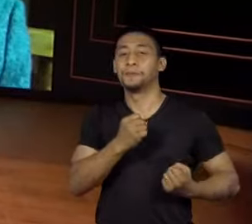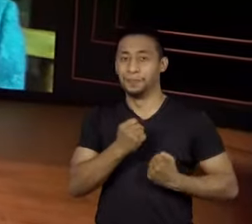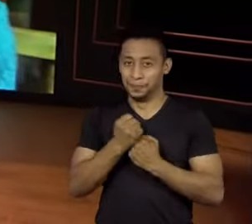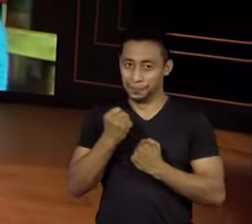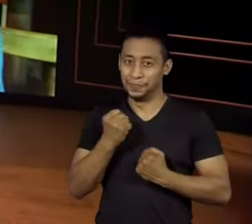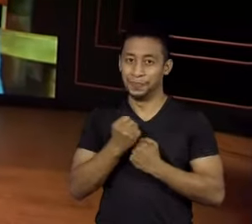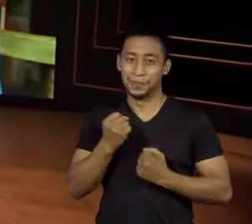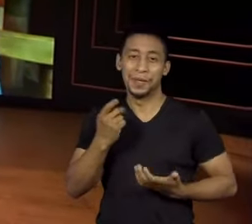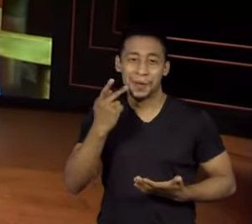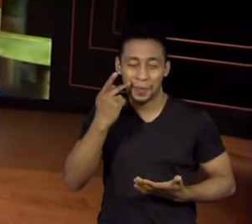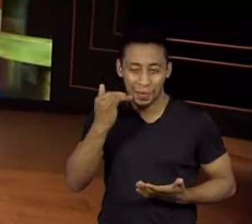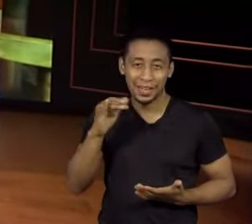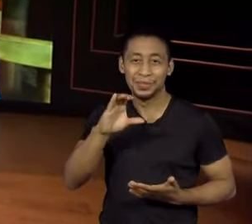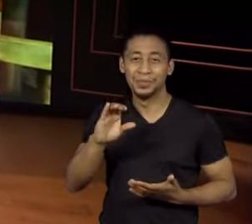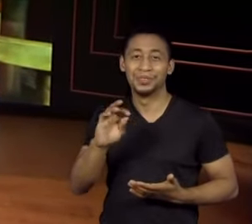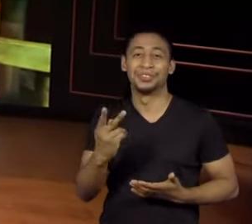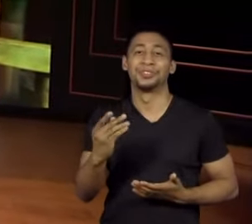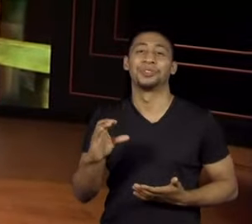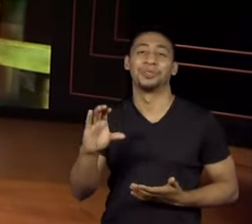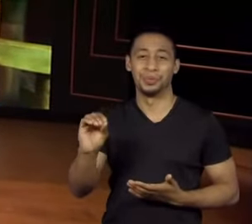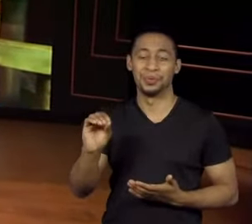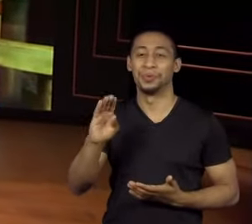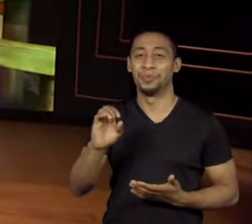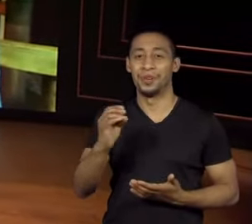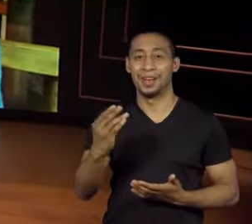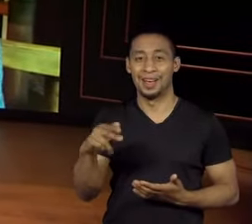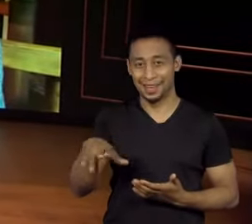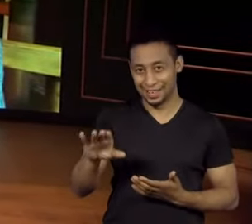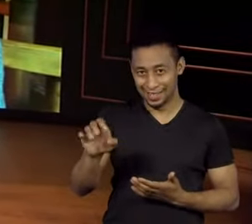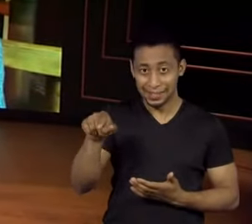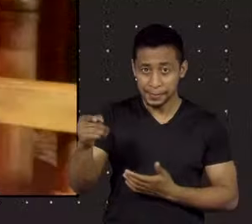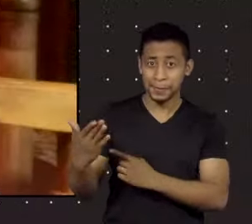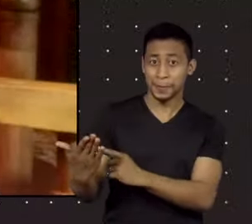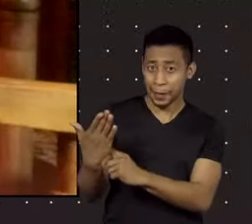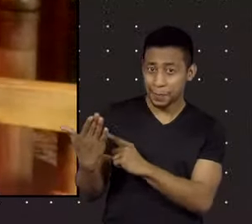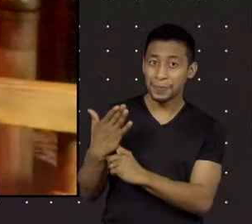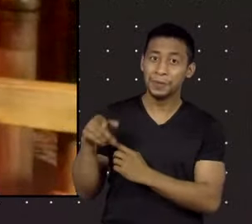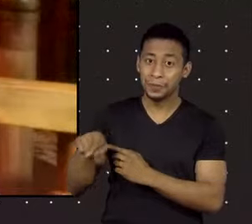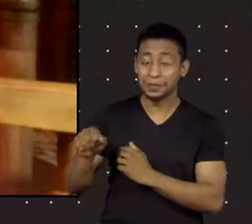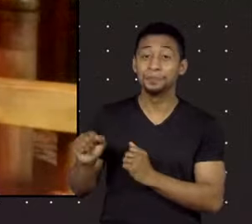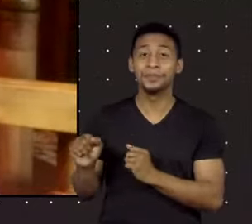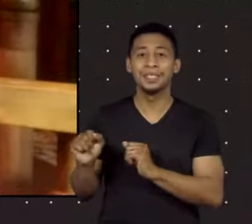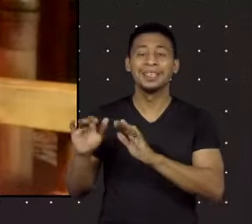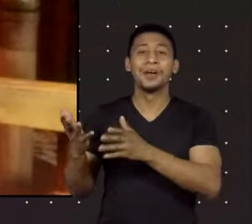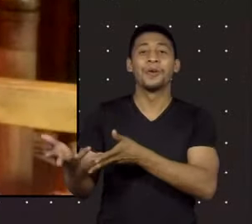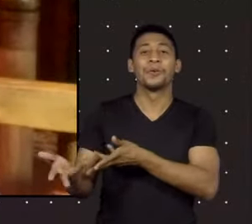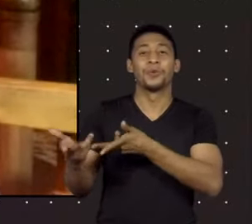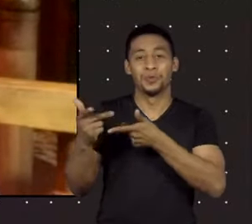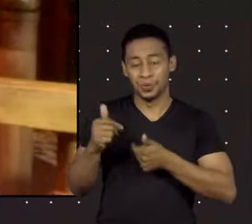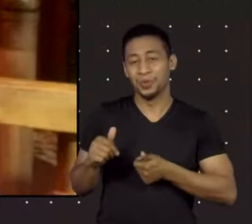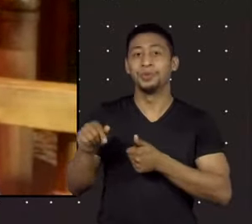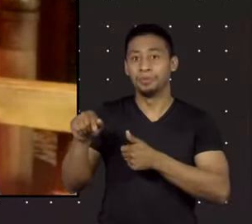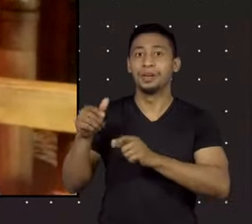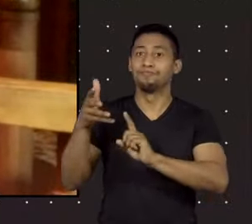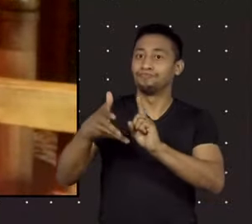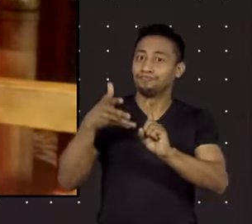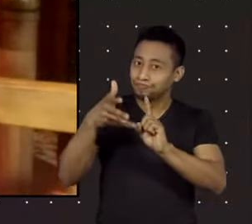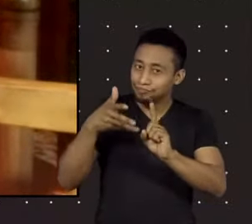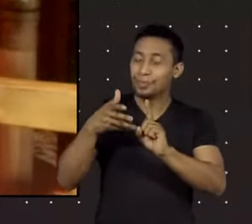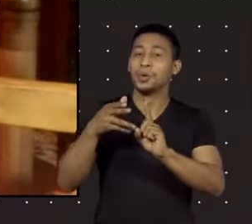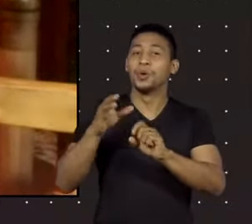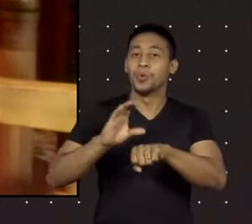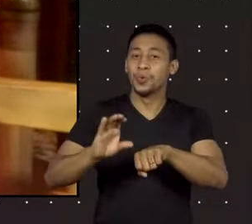o pai do Chico Buarque de Holanda, né? O Sérgio Buarque de Holanda, me deu todo o apoio. E aí, então, ele convidou o Lang para dar um curso na USP,